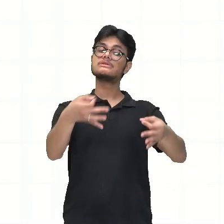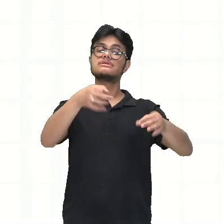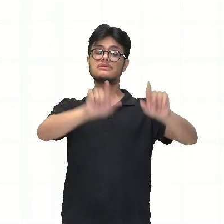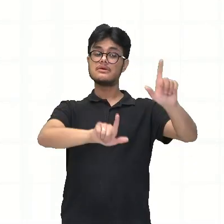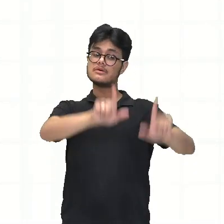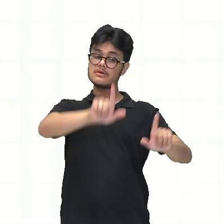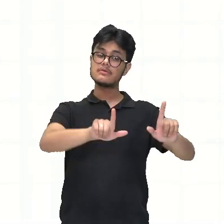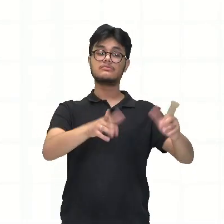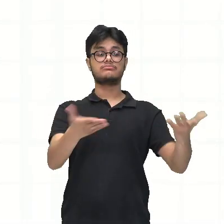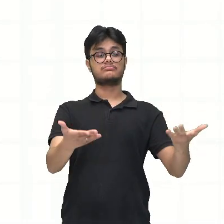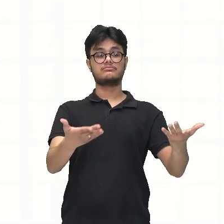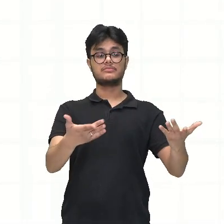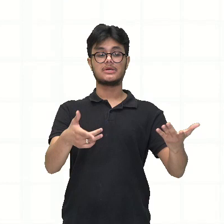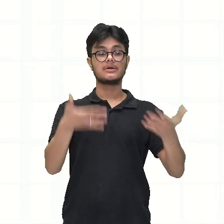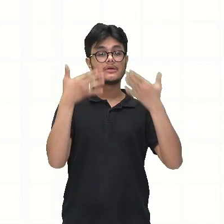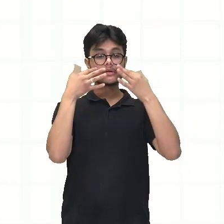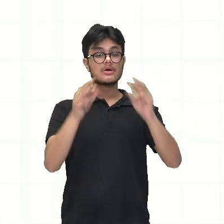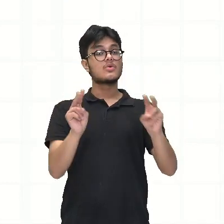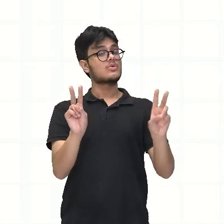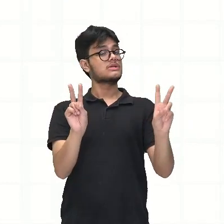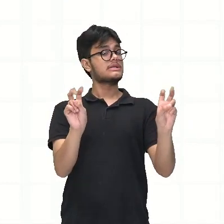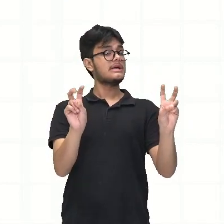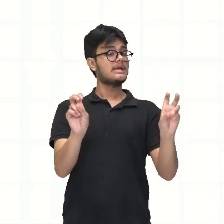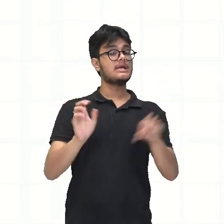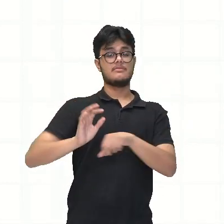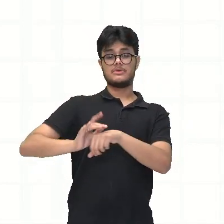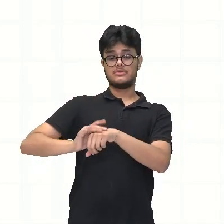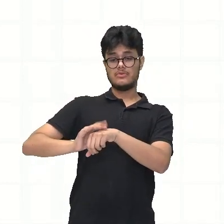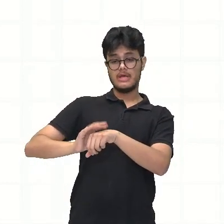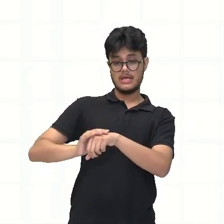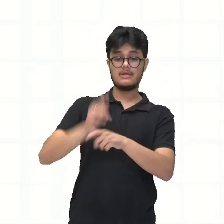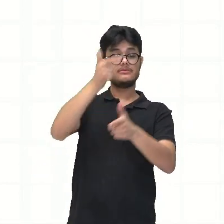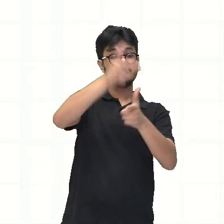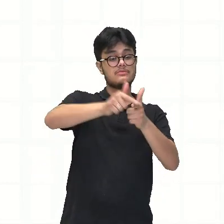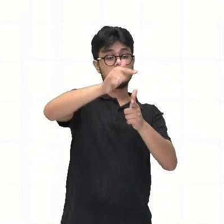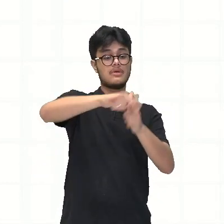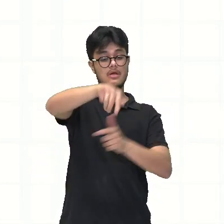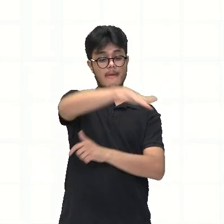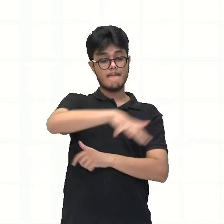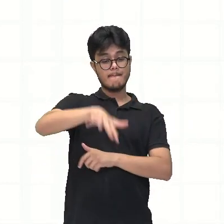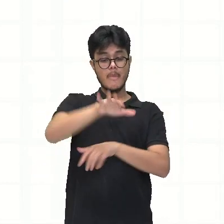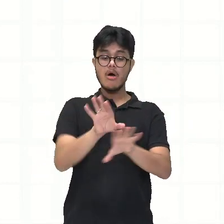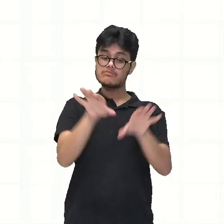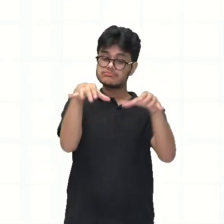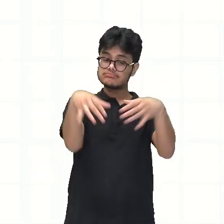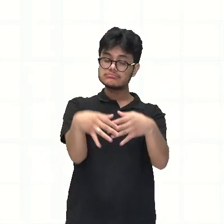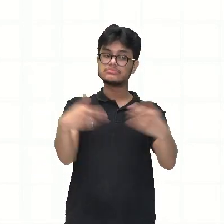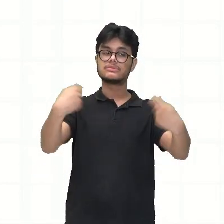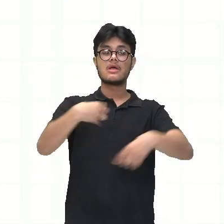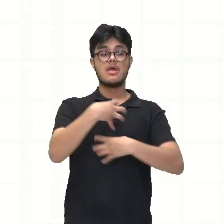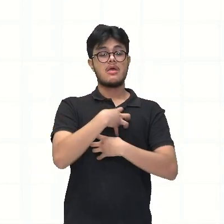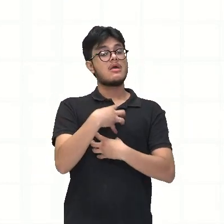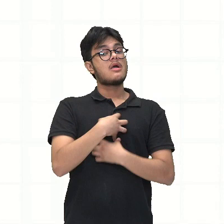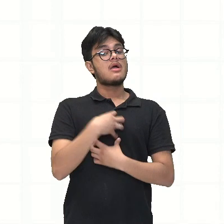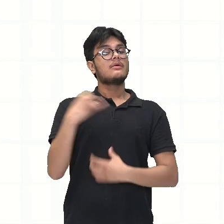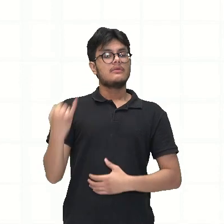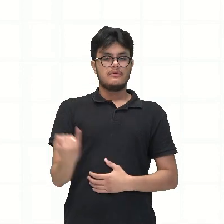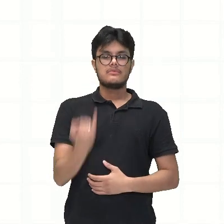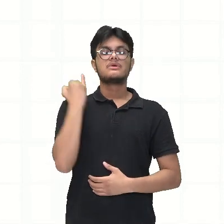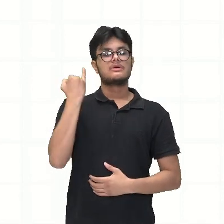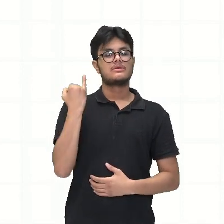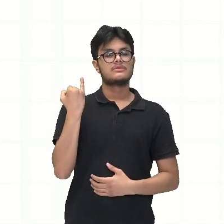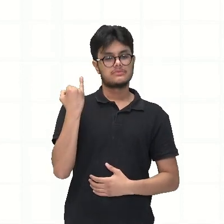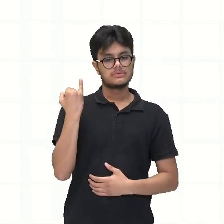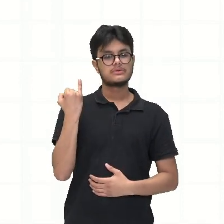sociedade para um determinado tema ou problema e sensibilizar as pessoas sobre